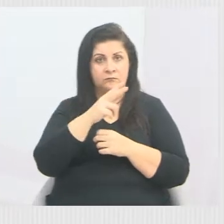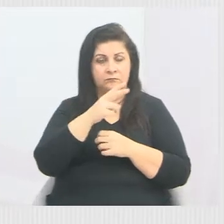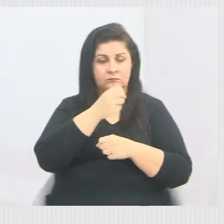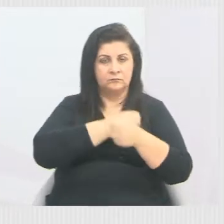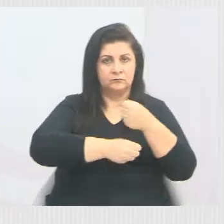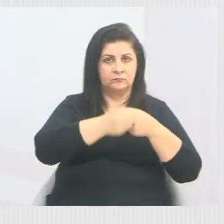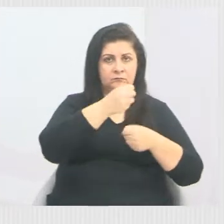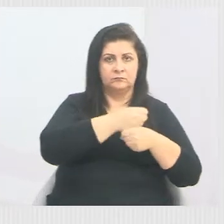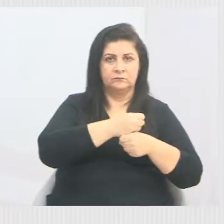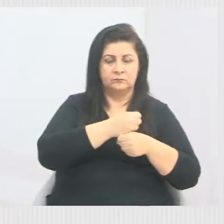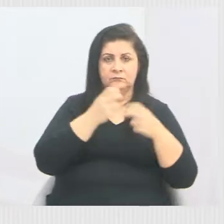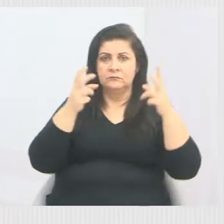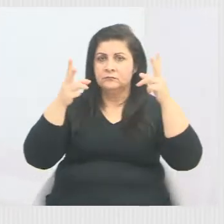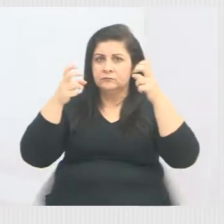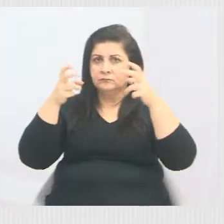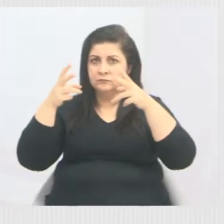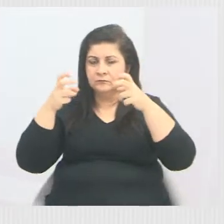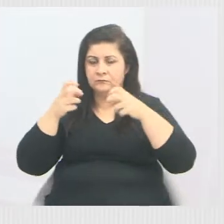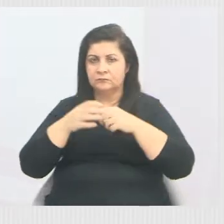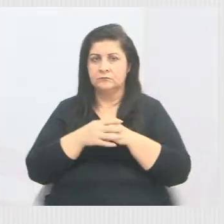anterior, você vai perceber